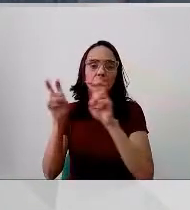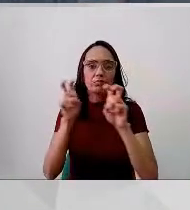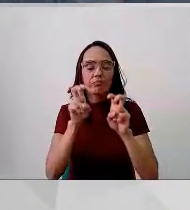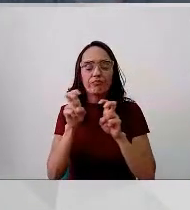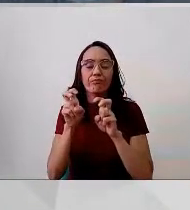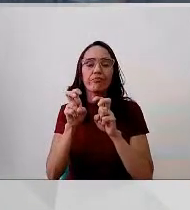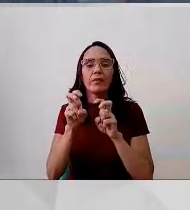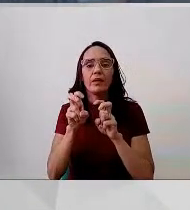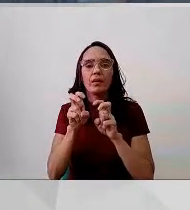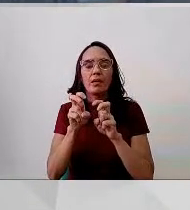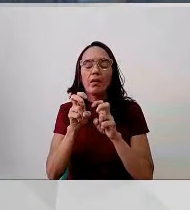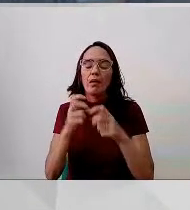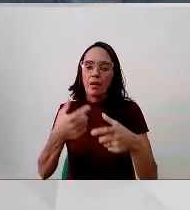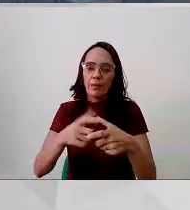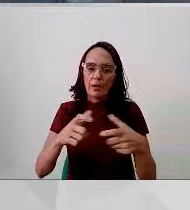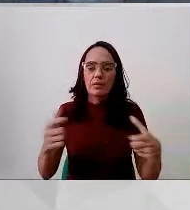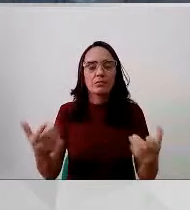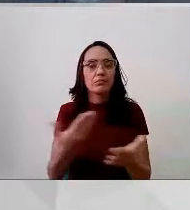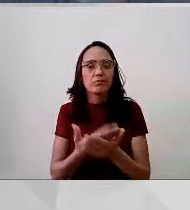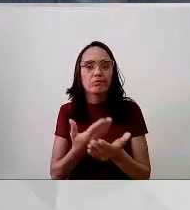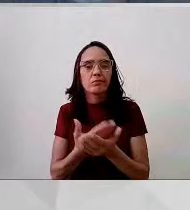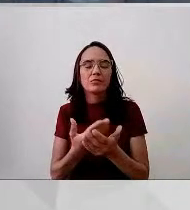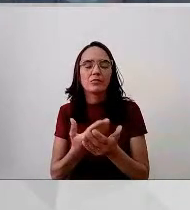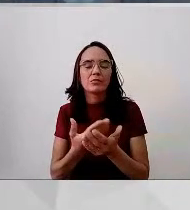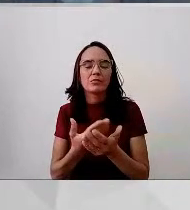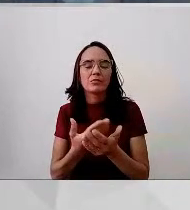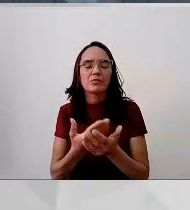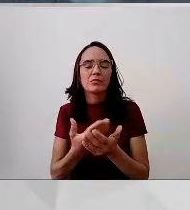esses, aquilo, aquele outro mais, não sei, mas